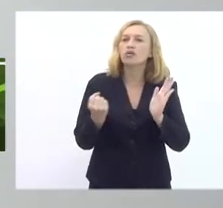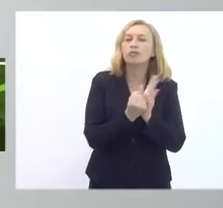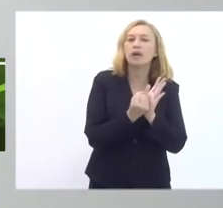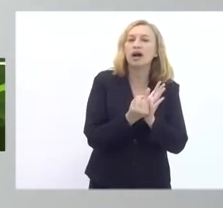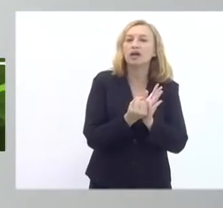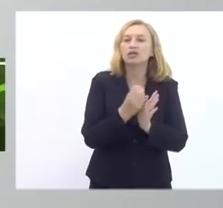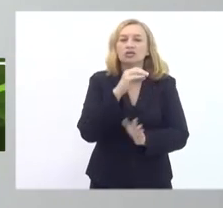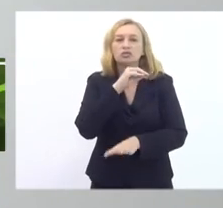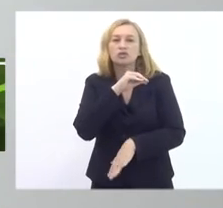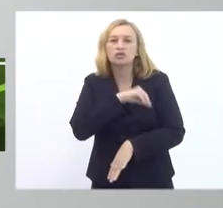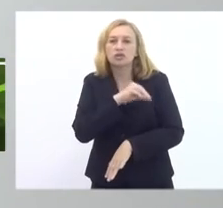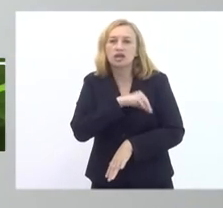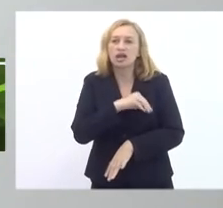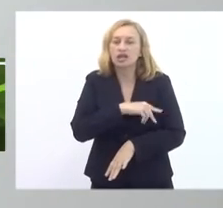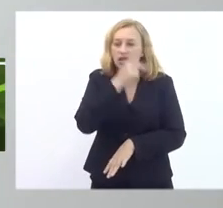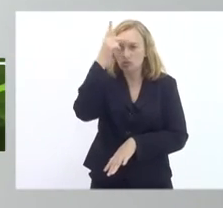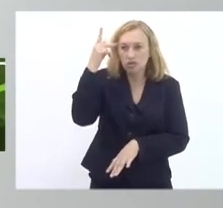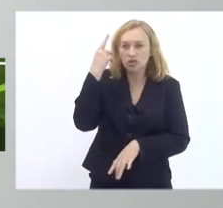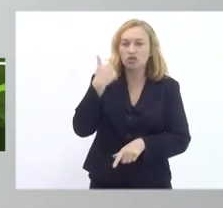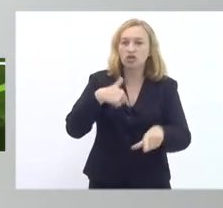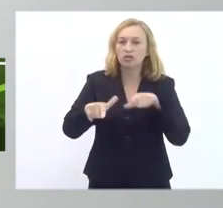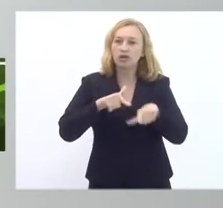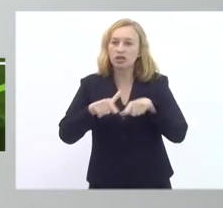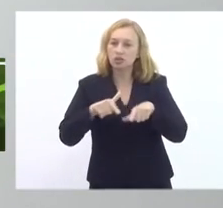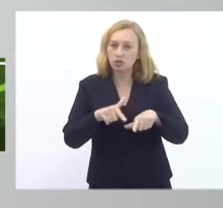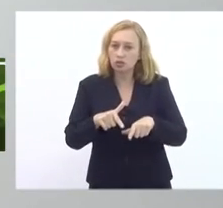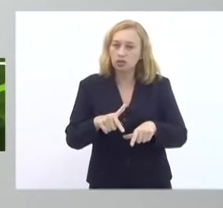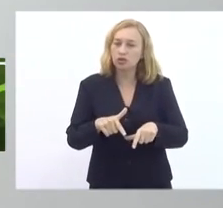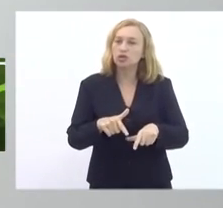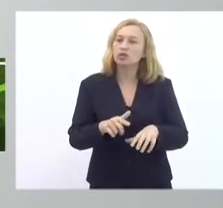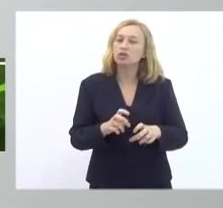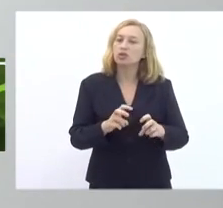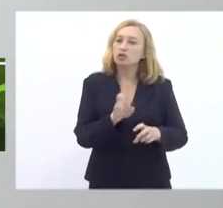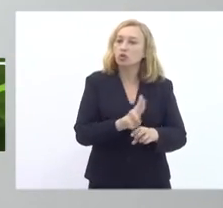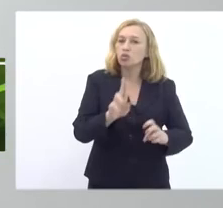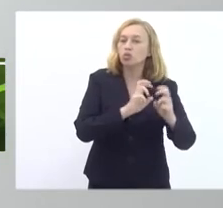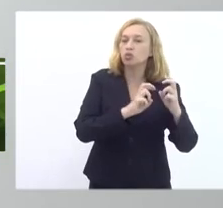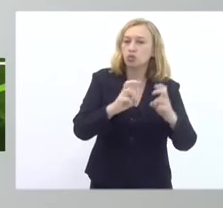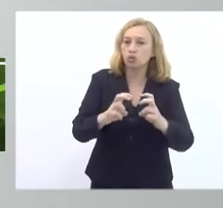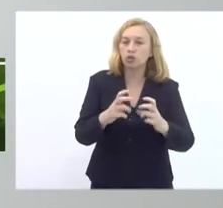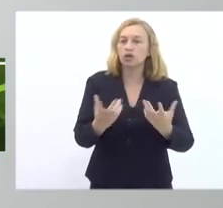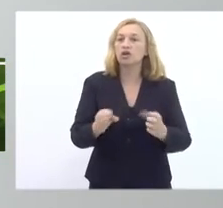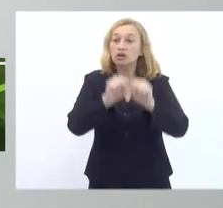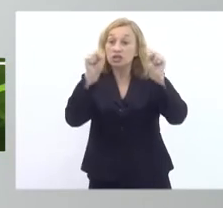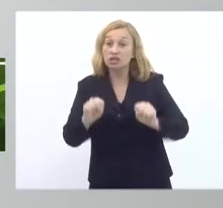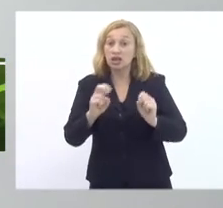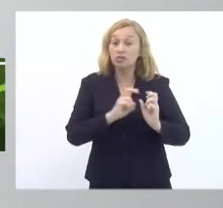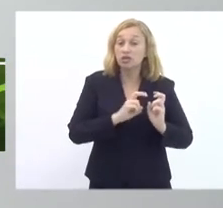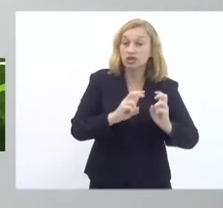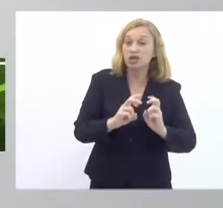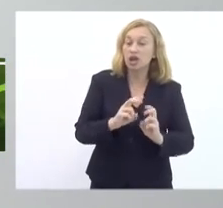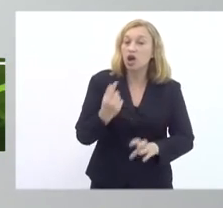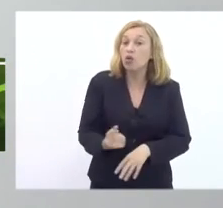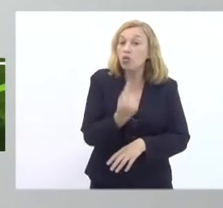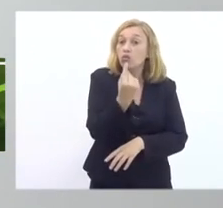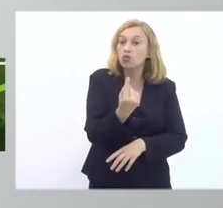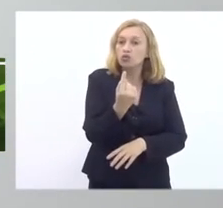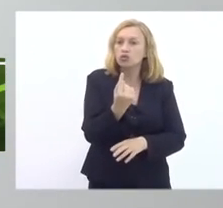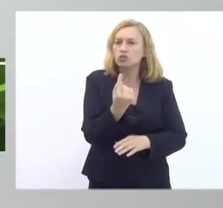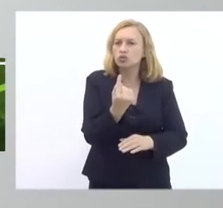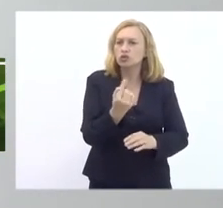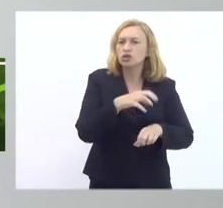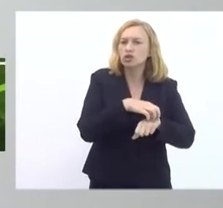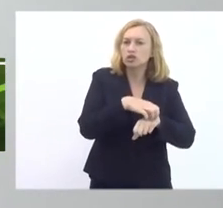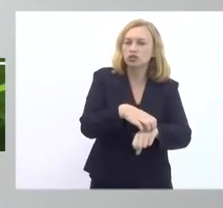renda dos trabalhadores que pegam o trem. O sistema ferroviário é o único sistema de transporte no